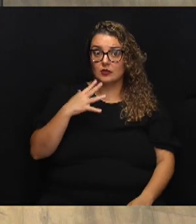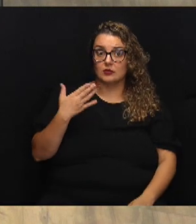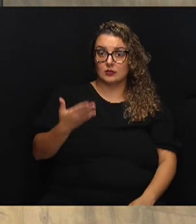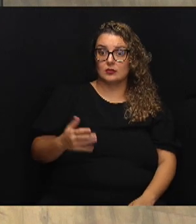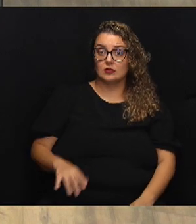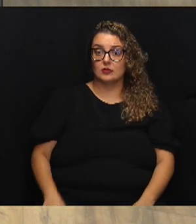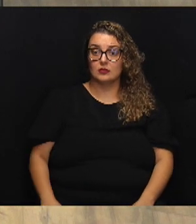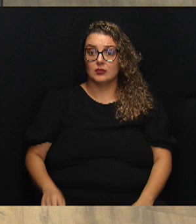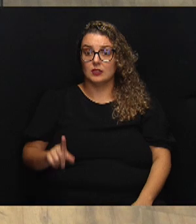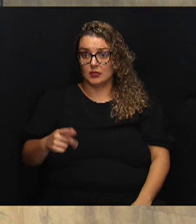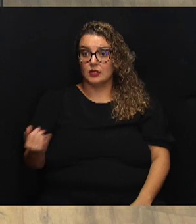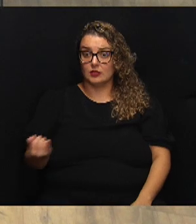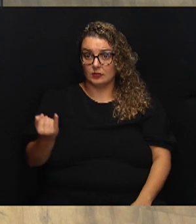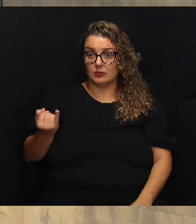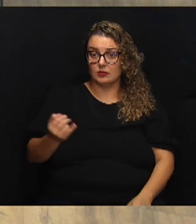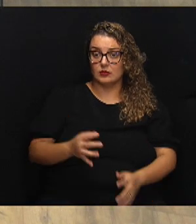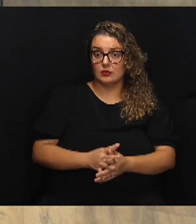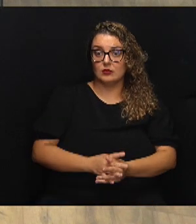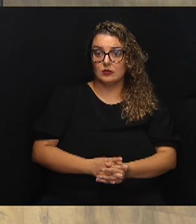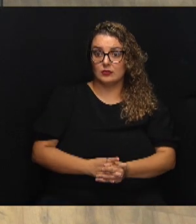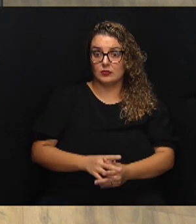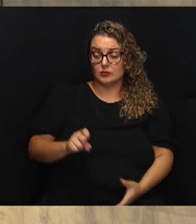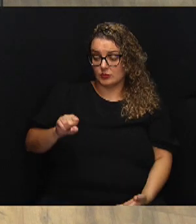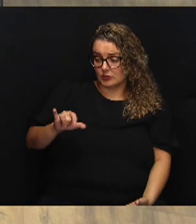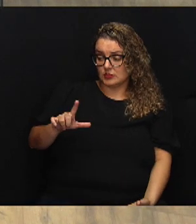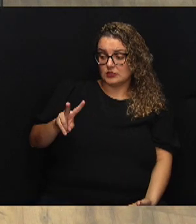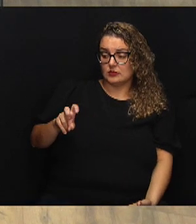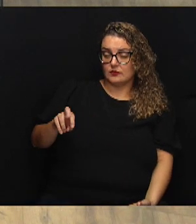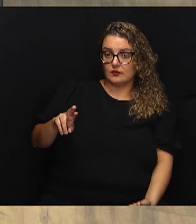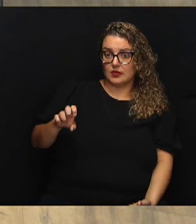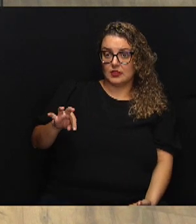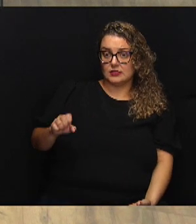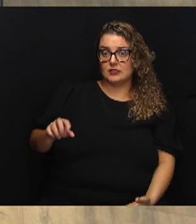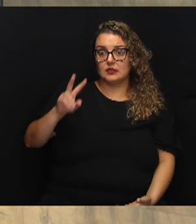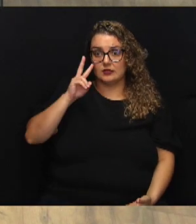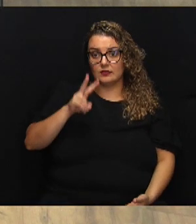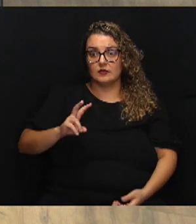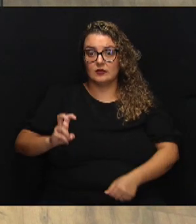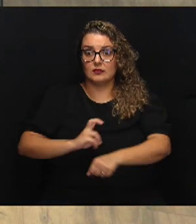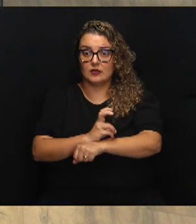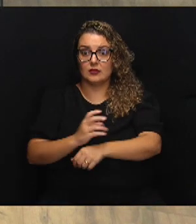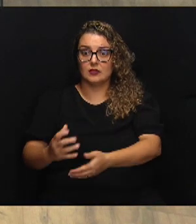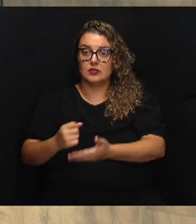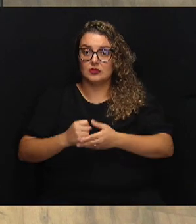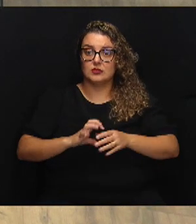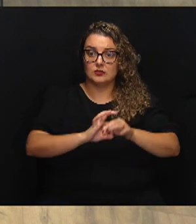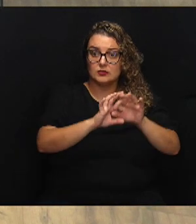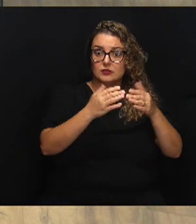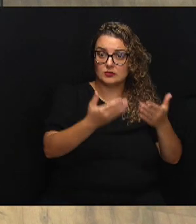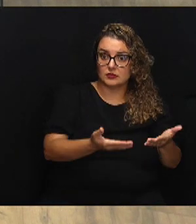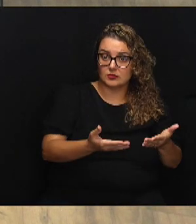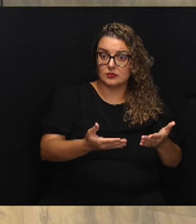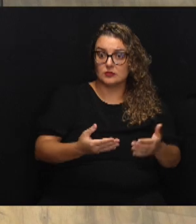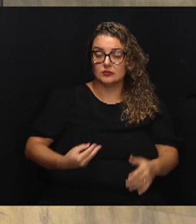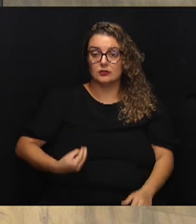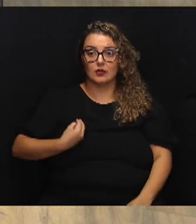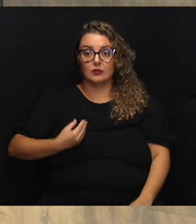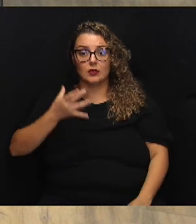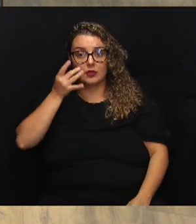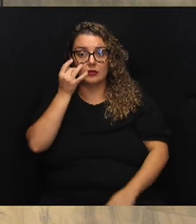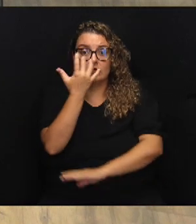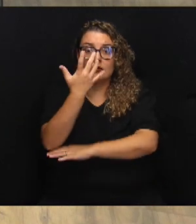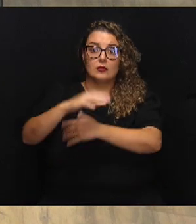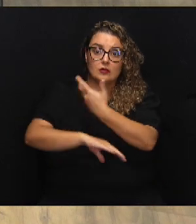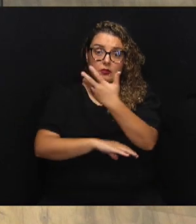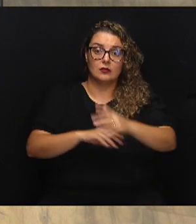aí isso é muito importante falar do Silvestre, você viu a jararaca lá, recolheu ela e depois ele soltou no habitat. As pessoas veem um